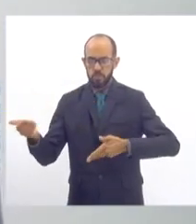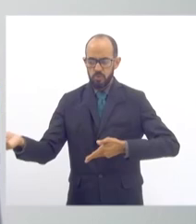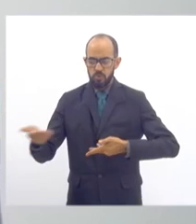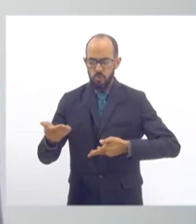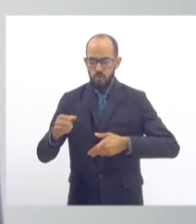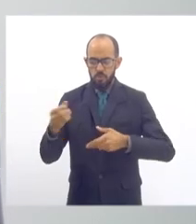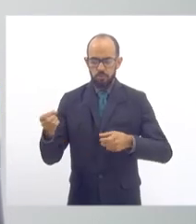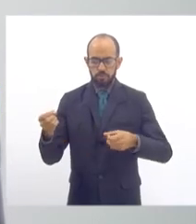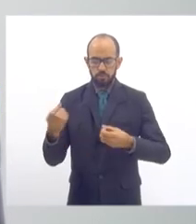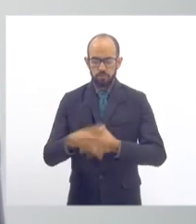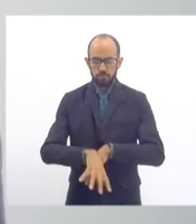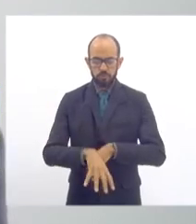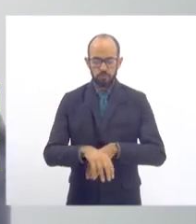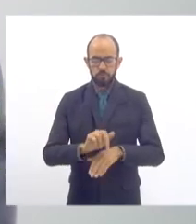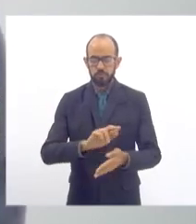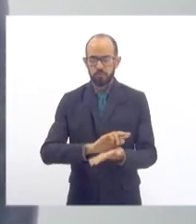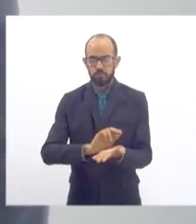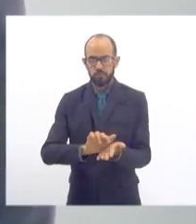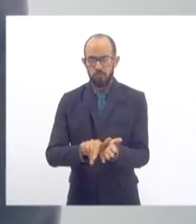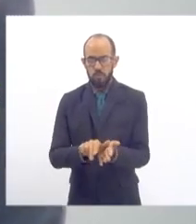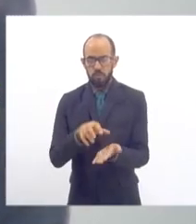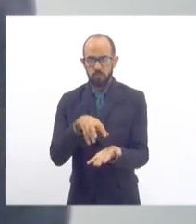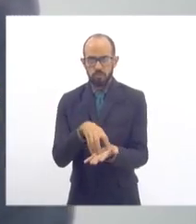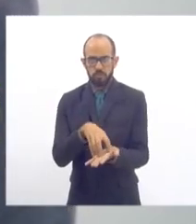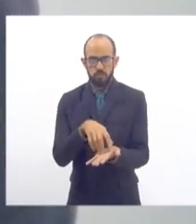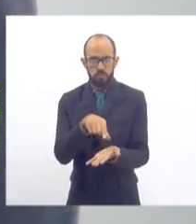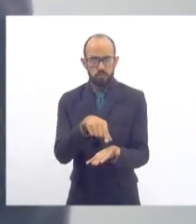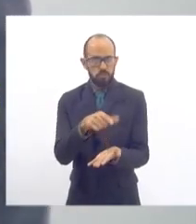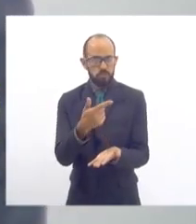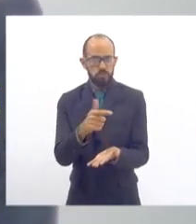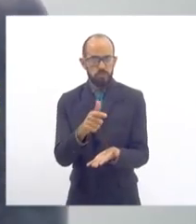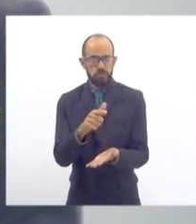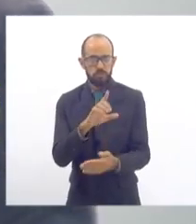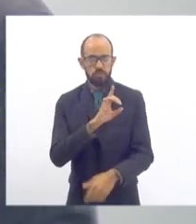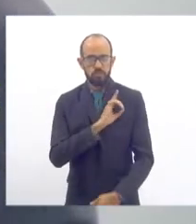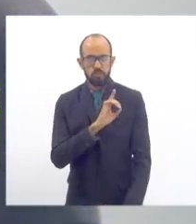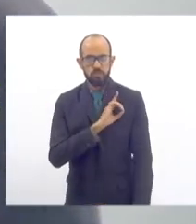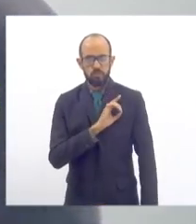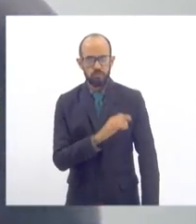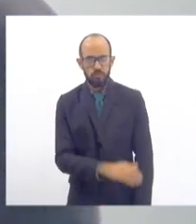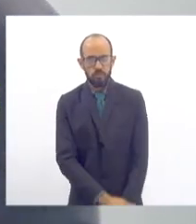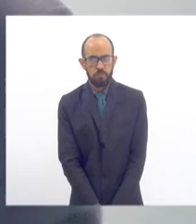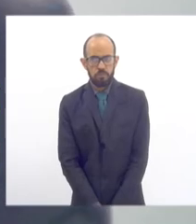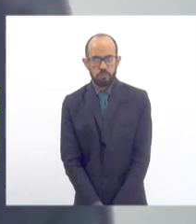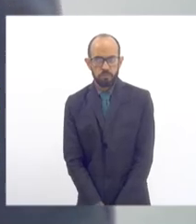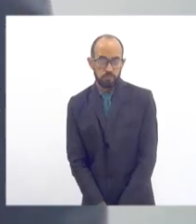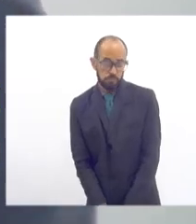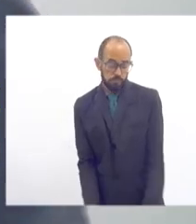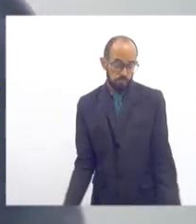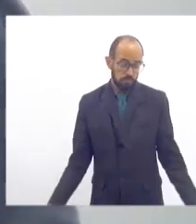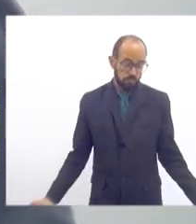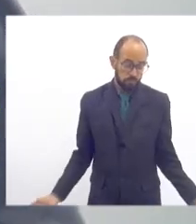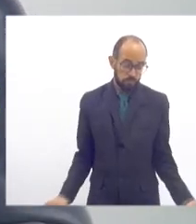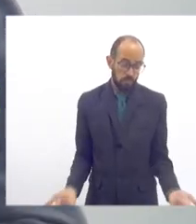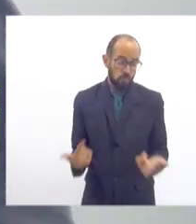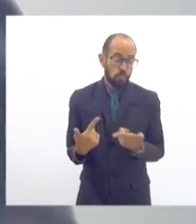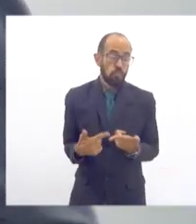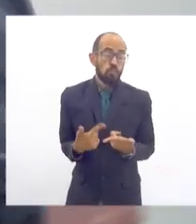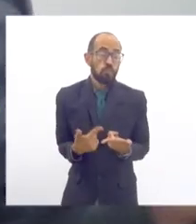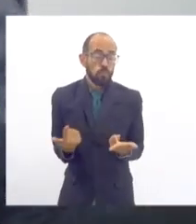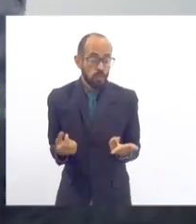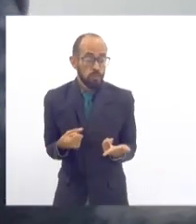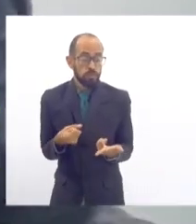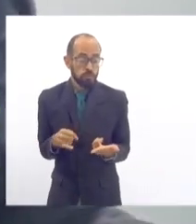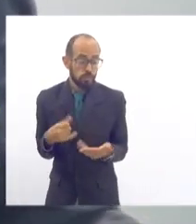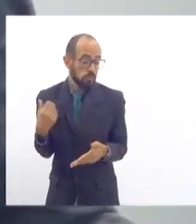órgãos, mas não consta plano de cargos, carreiras e salários do DETRAN. Por quê? Se é uma discussão que vem